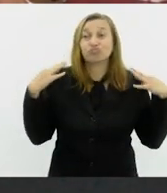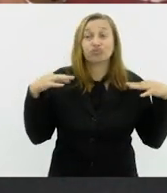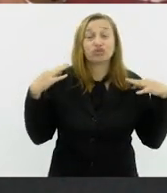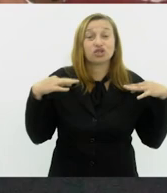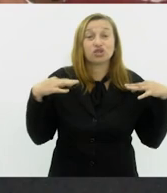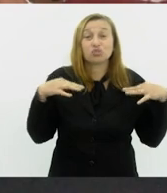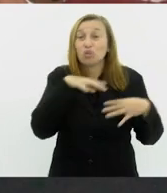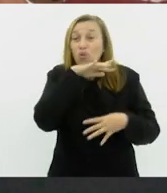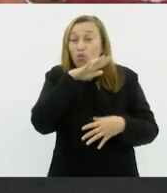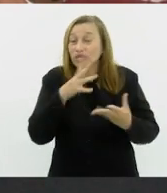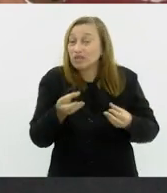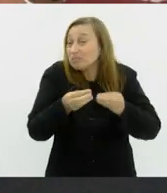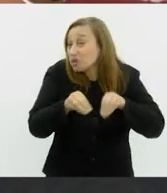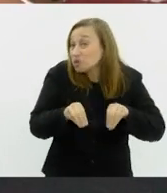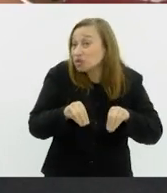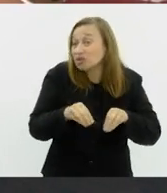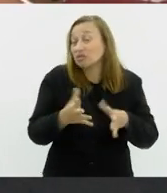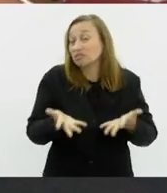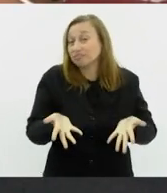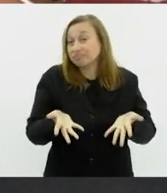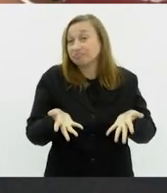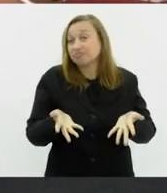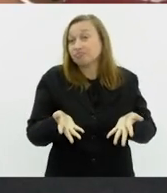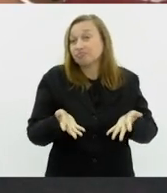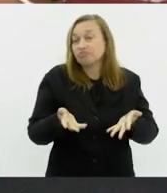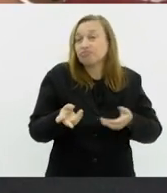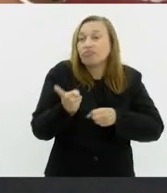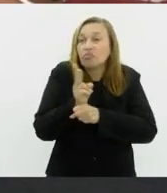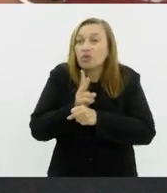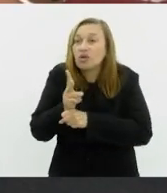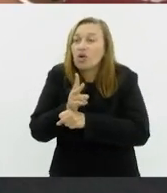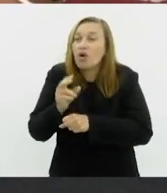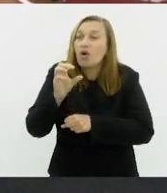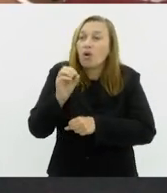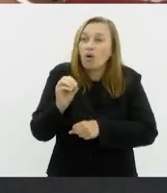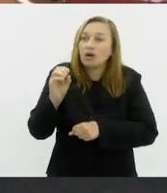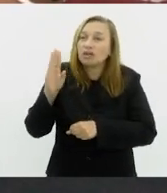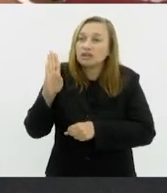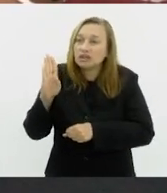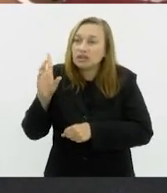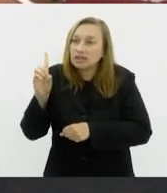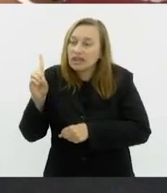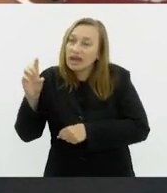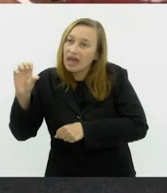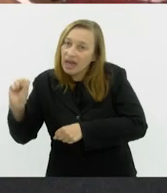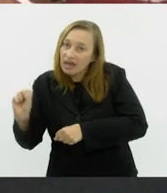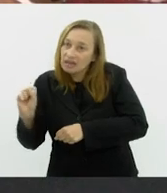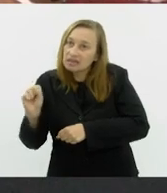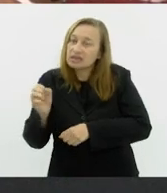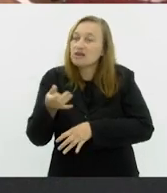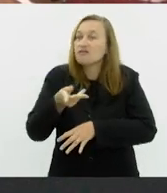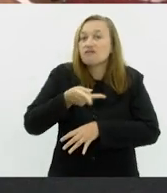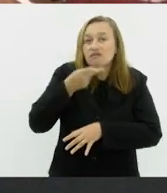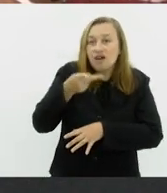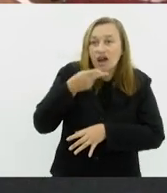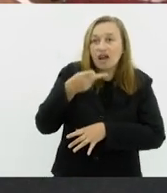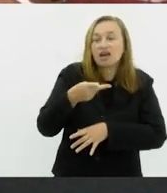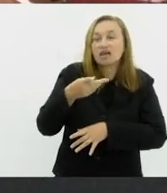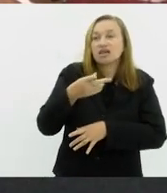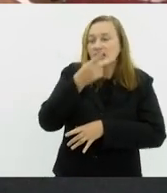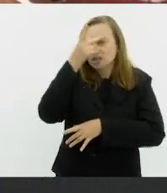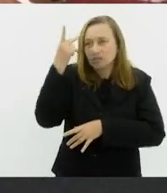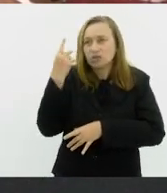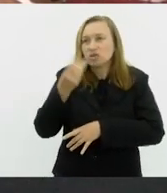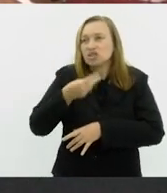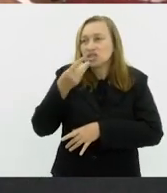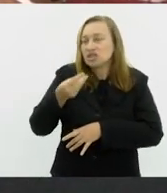predatório. Ao invés de a gente estar procurando, nas ODSs, inclusive, fala das pessoas que vivem